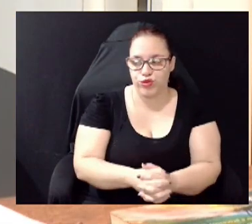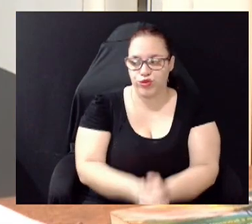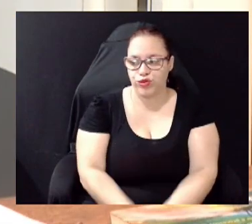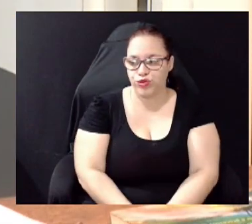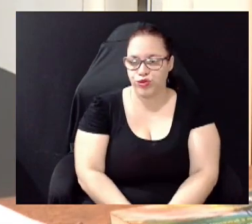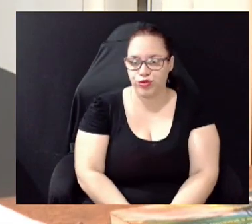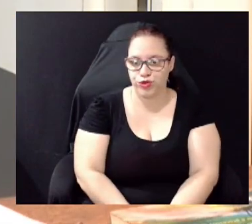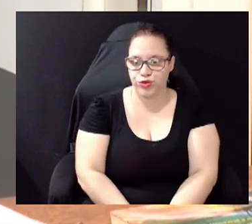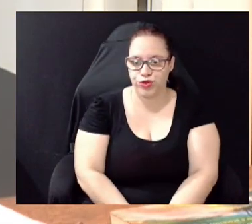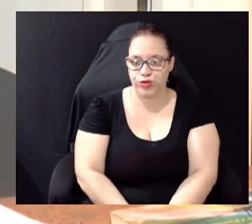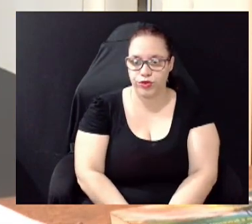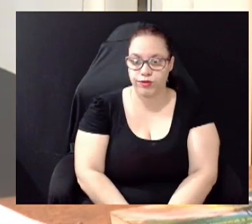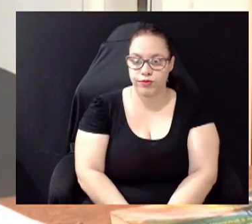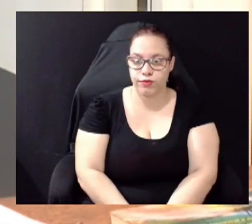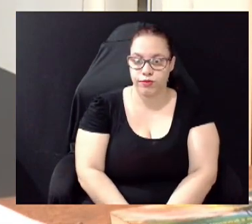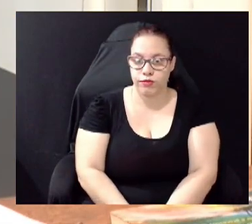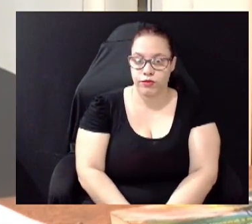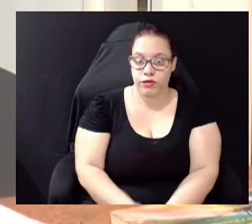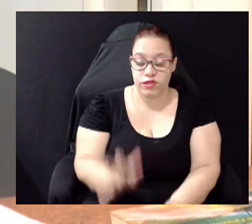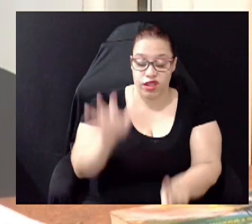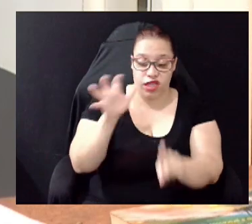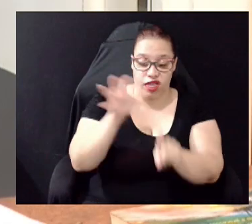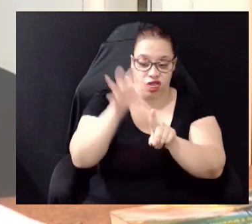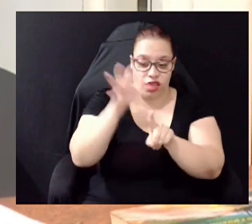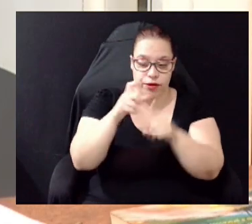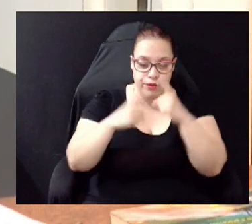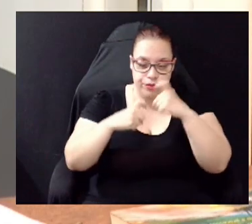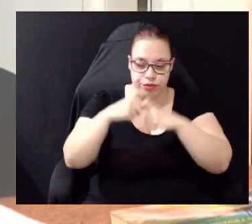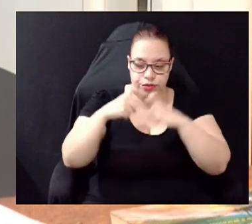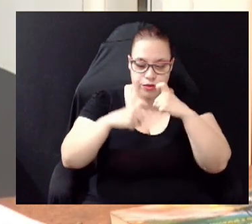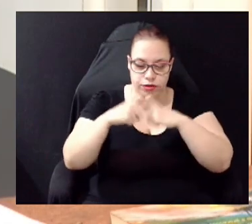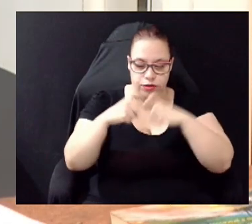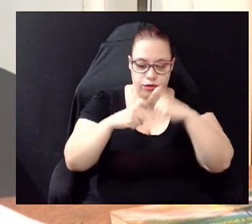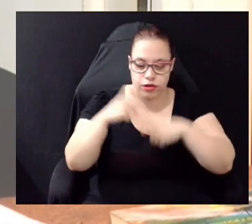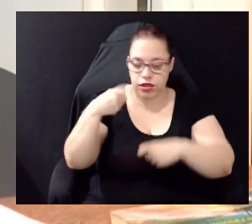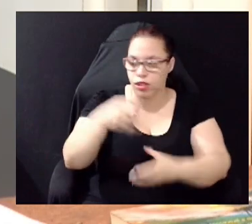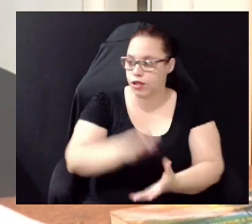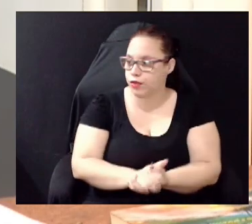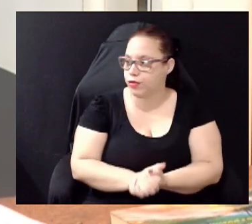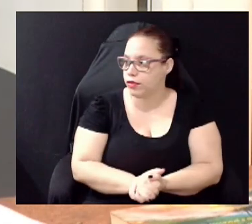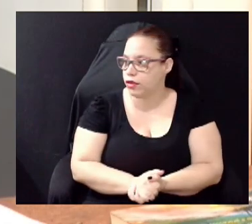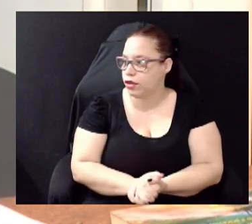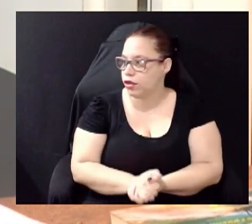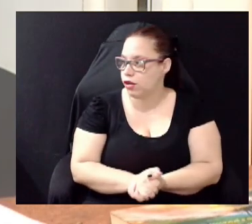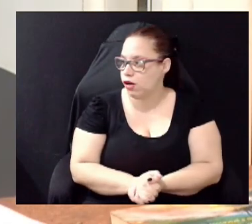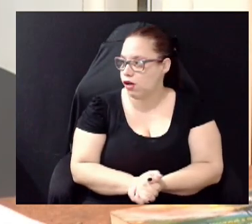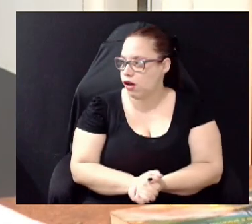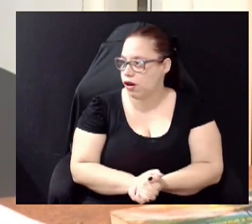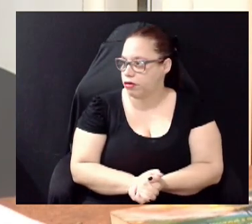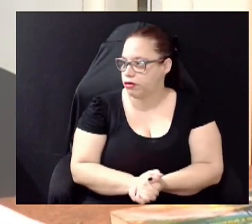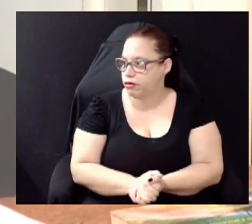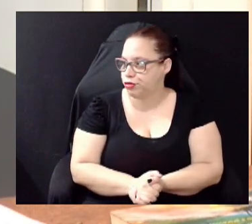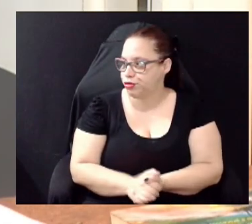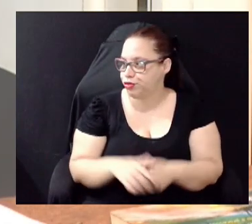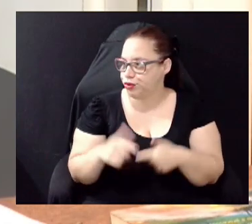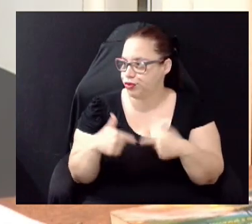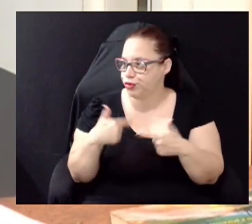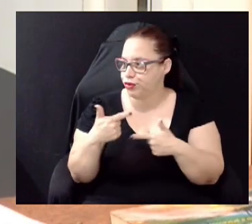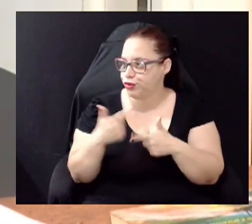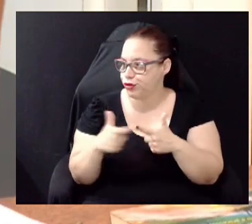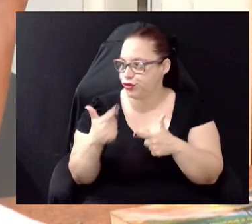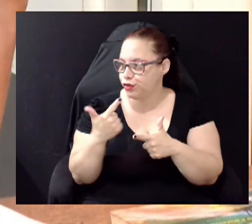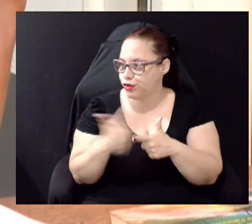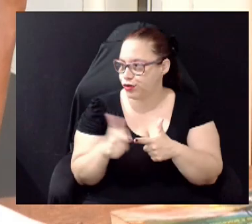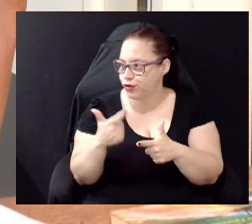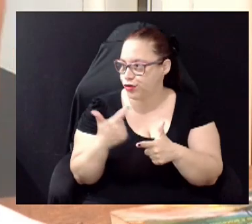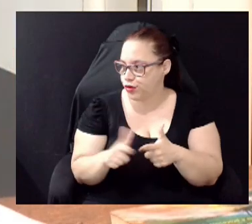junto com o assédio moral e sexual, como é colocado aqui, torna uma rotatividade gigantesca de profissionais, né? Então, a gente fala